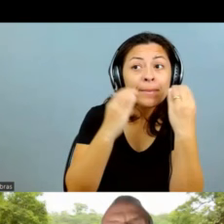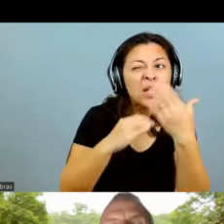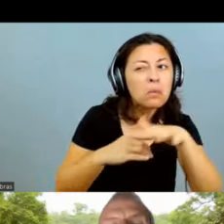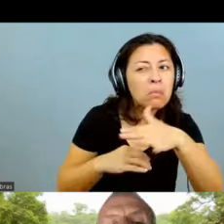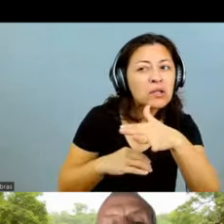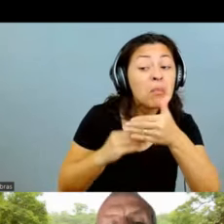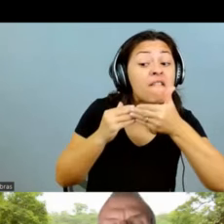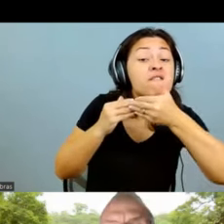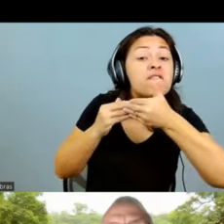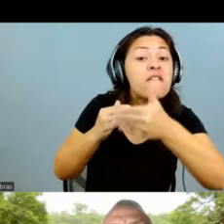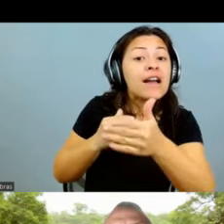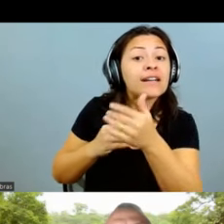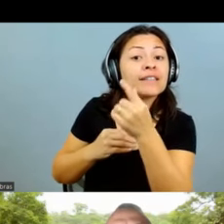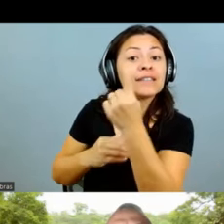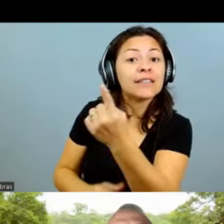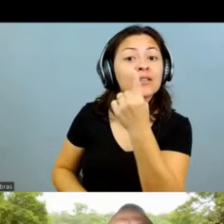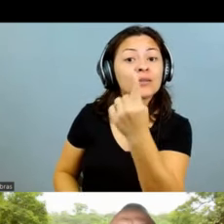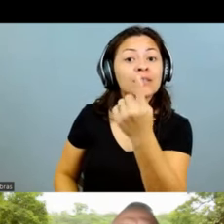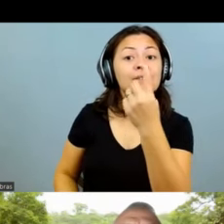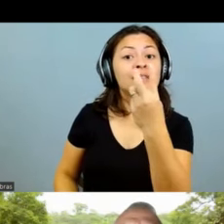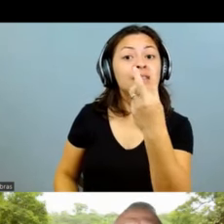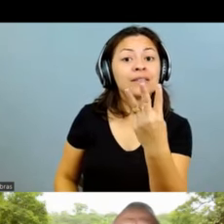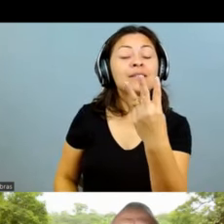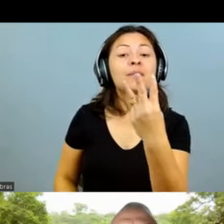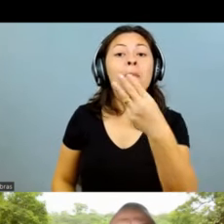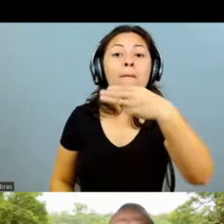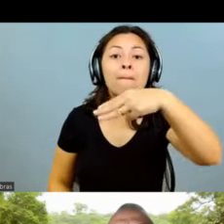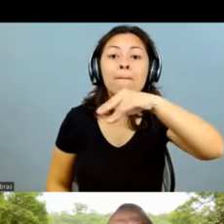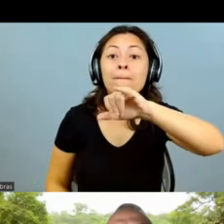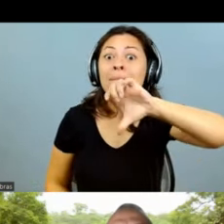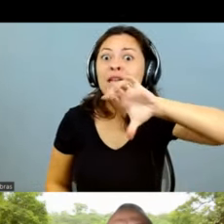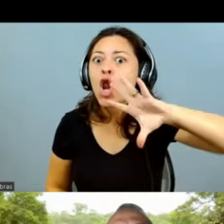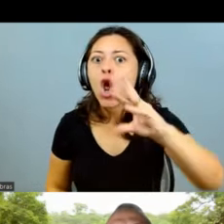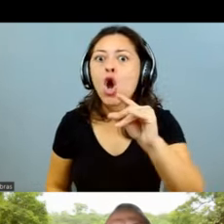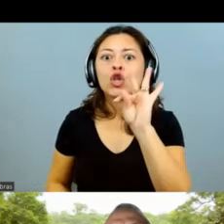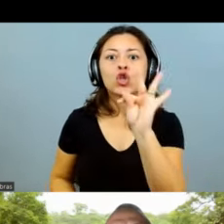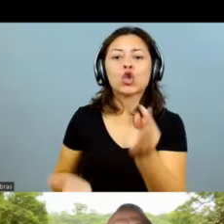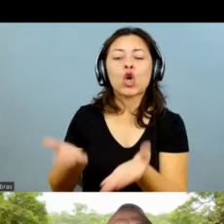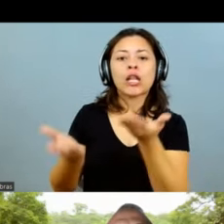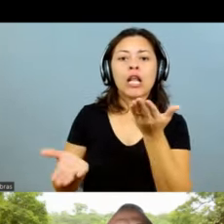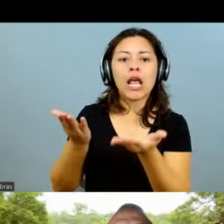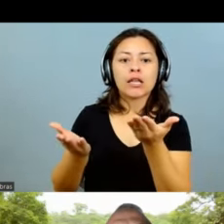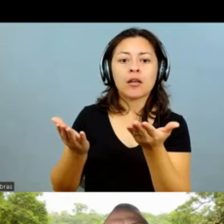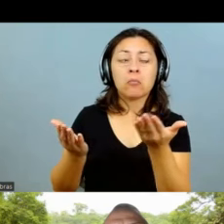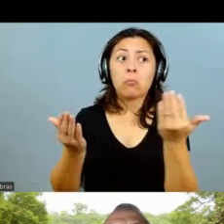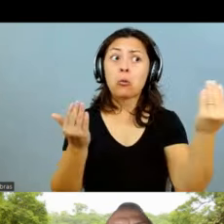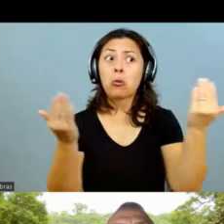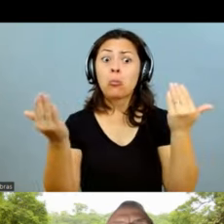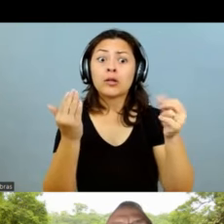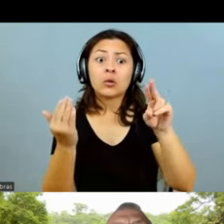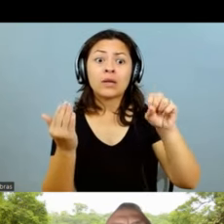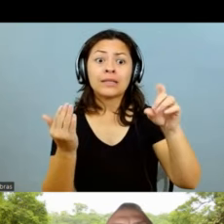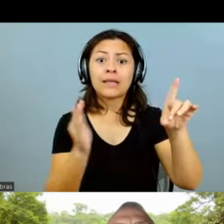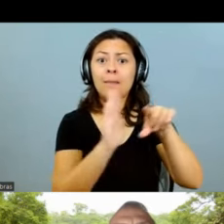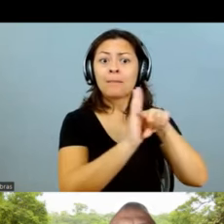113 milhões de toneladas em comparação com a estimativa do usda de